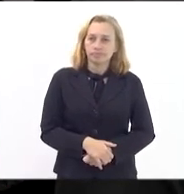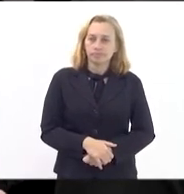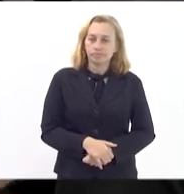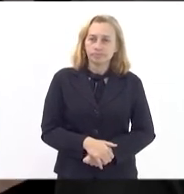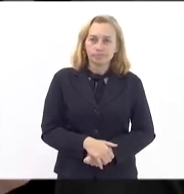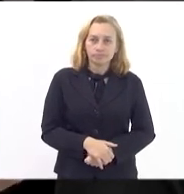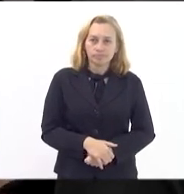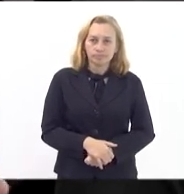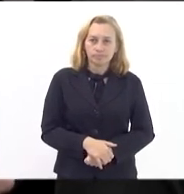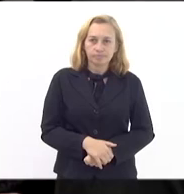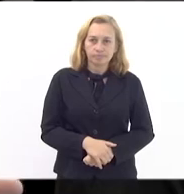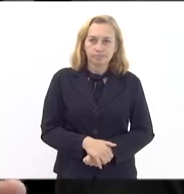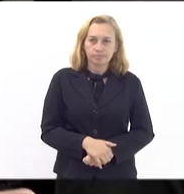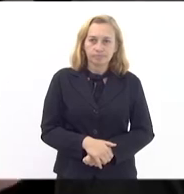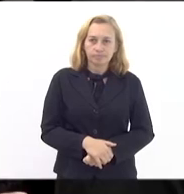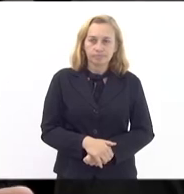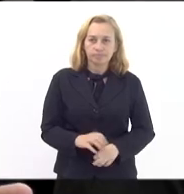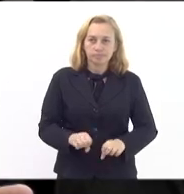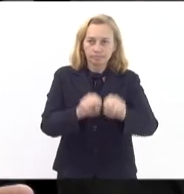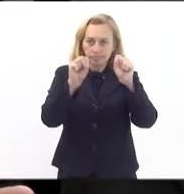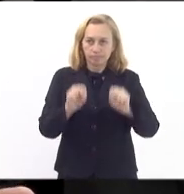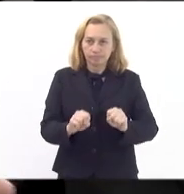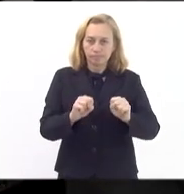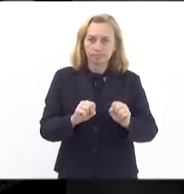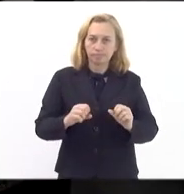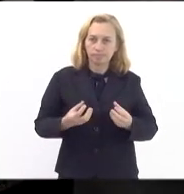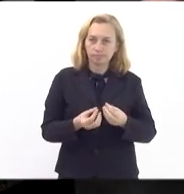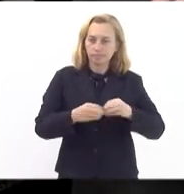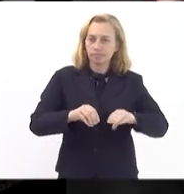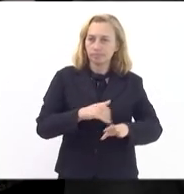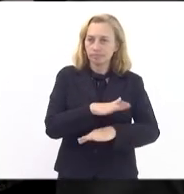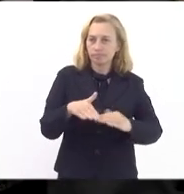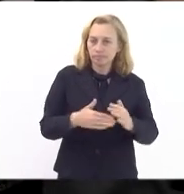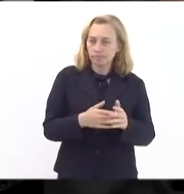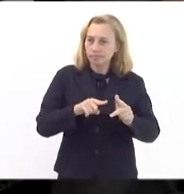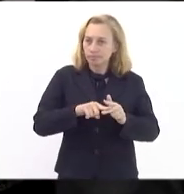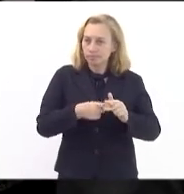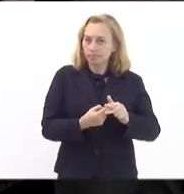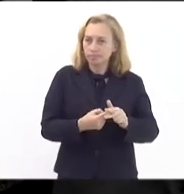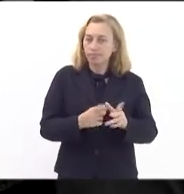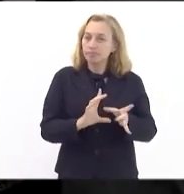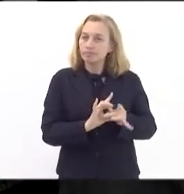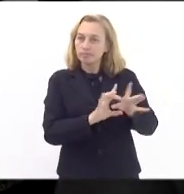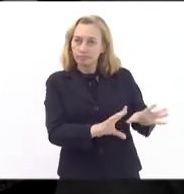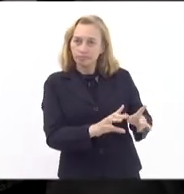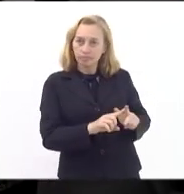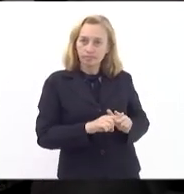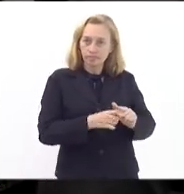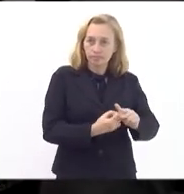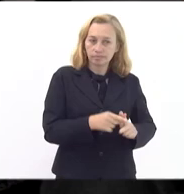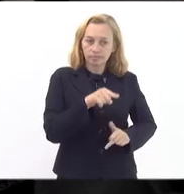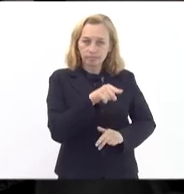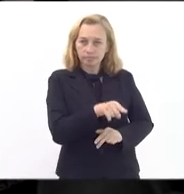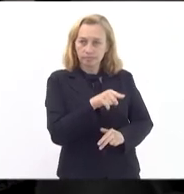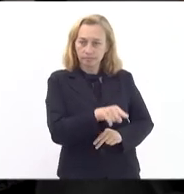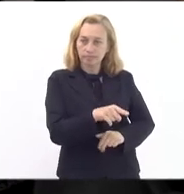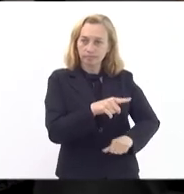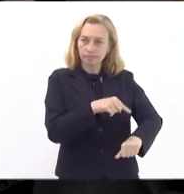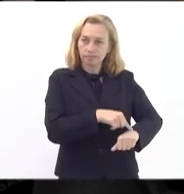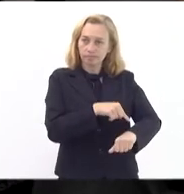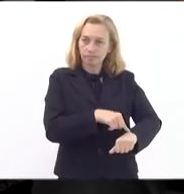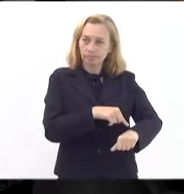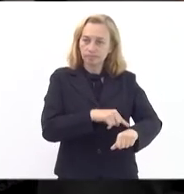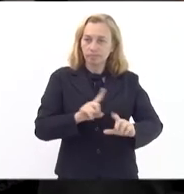sistema esse que afeta toda a nossa manutenção A gente deixa ele fazer a manutenção naquele momento a preventiva